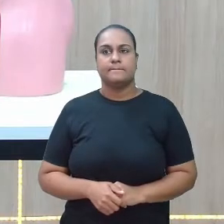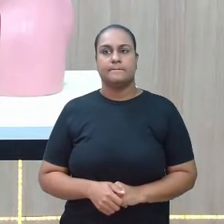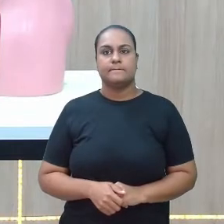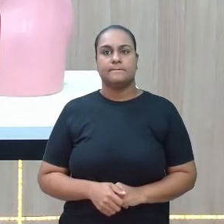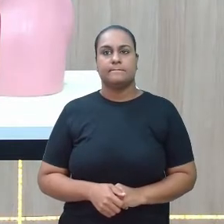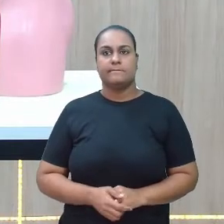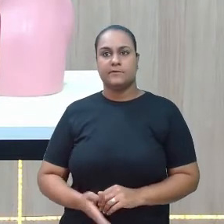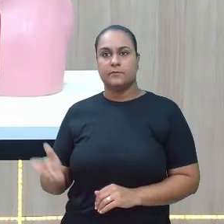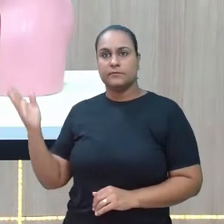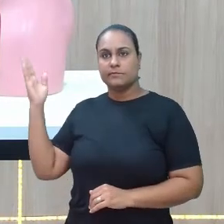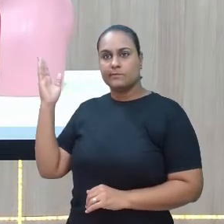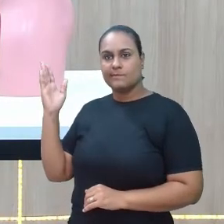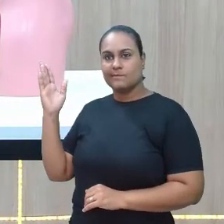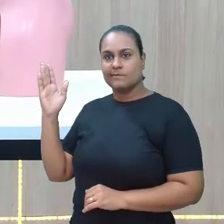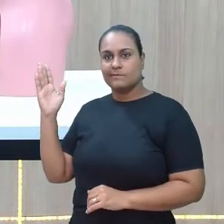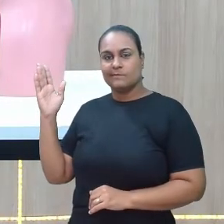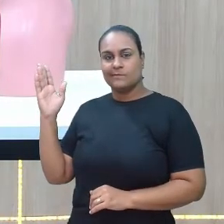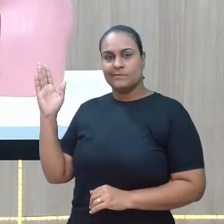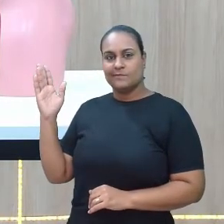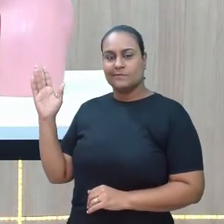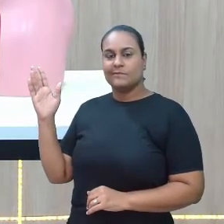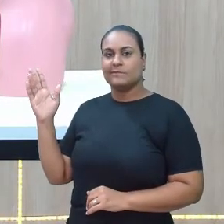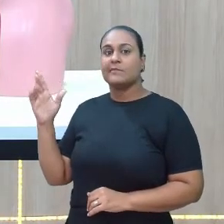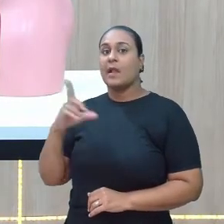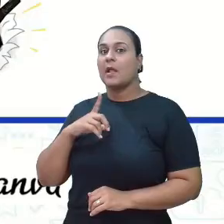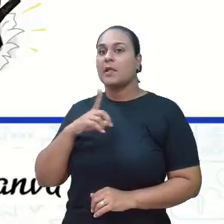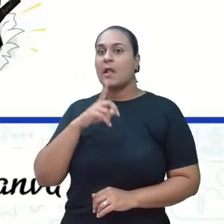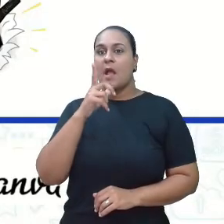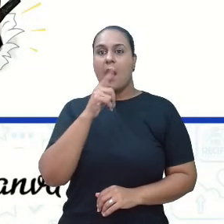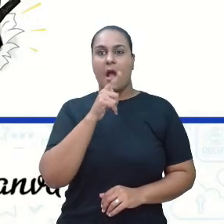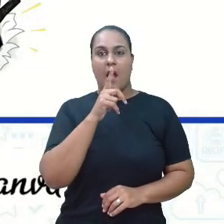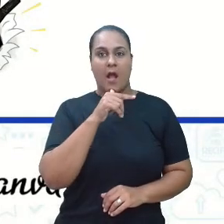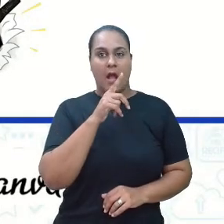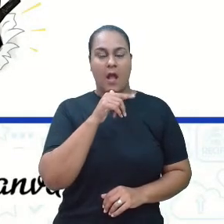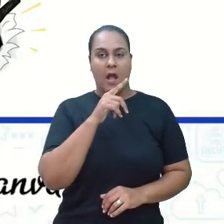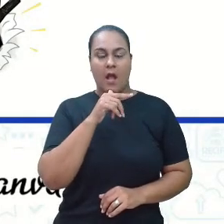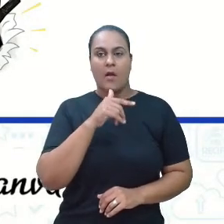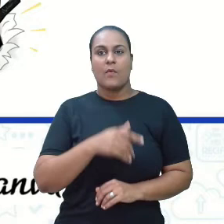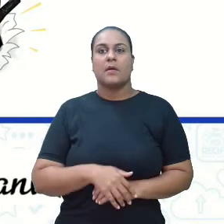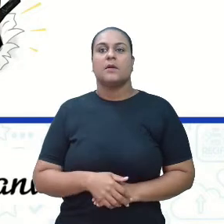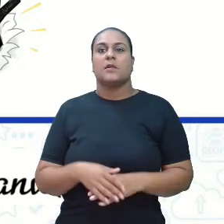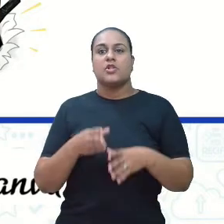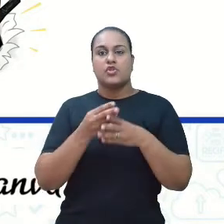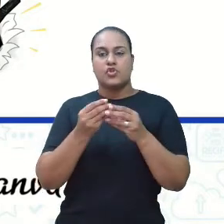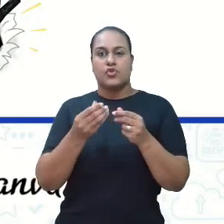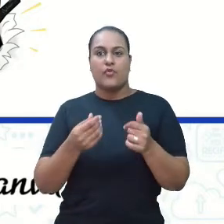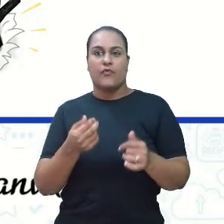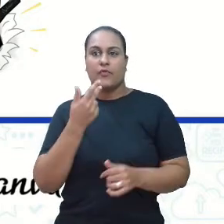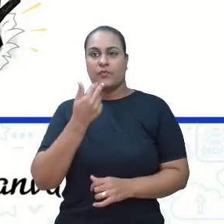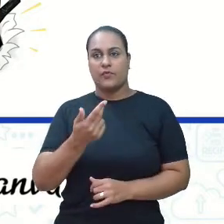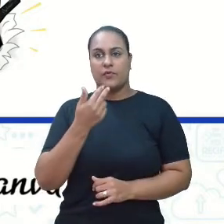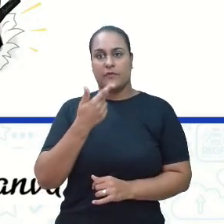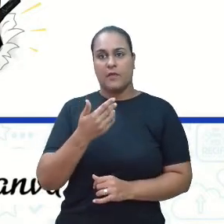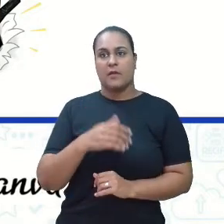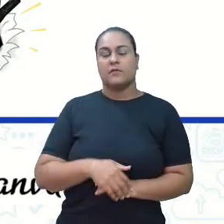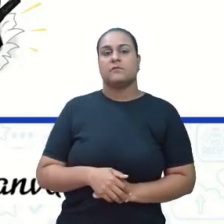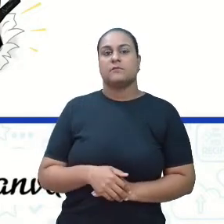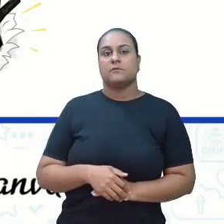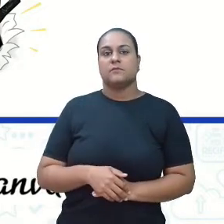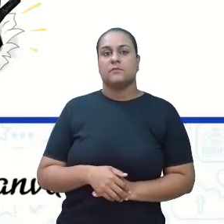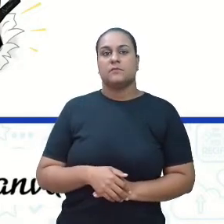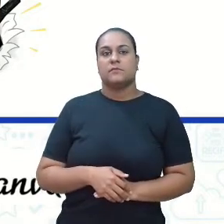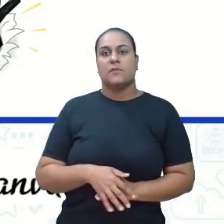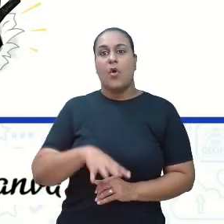E aqui ele é constituído por água, não é? Na qual estão dissolvidos nutrientes, oxigênio,